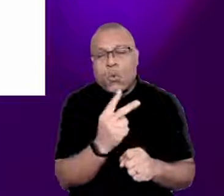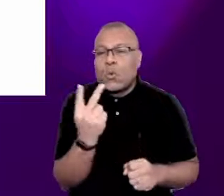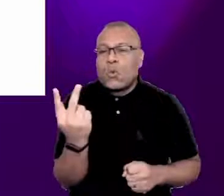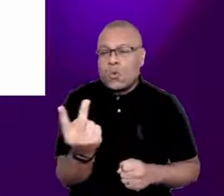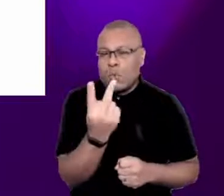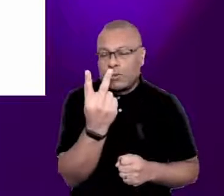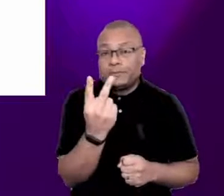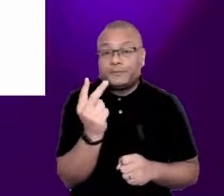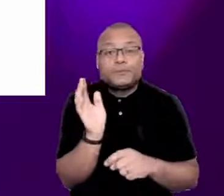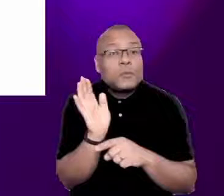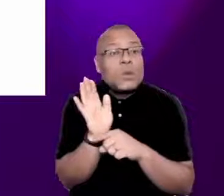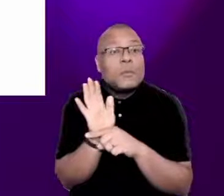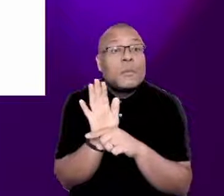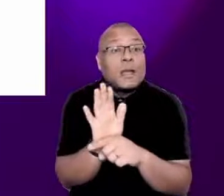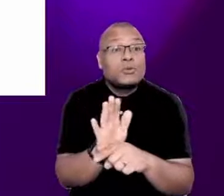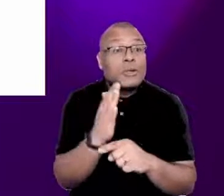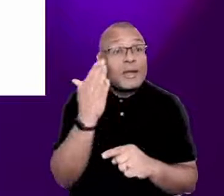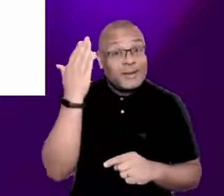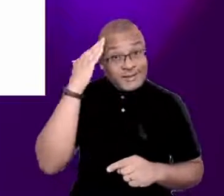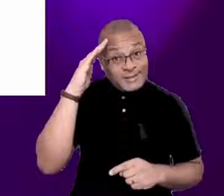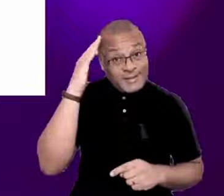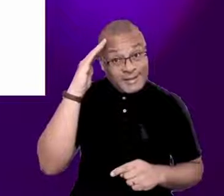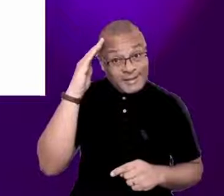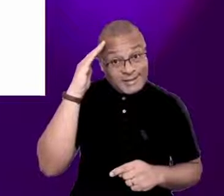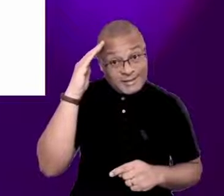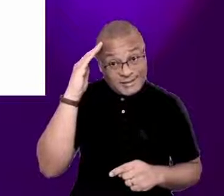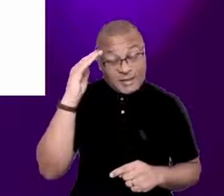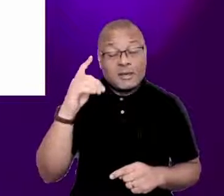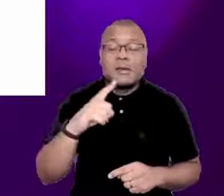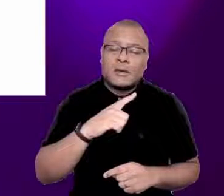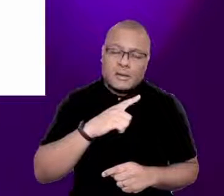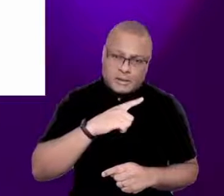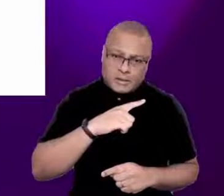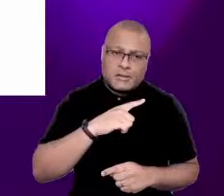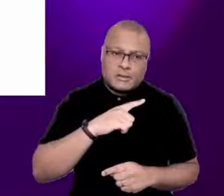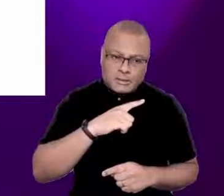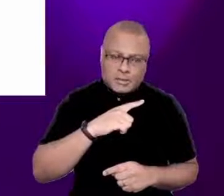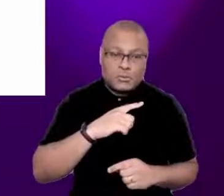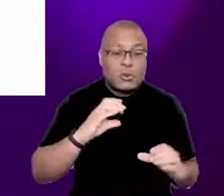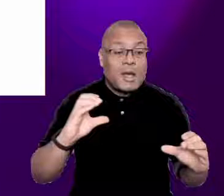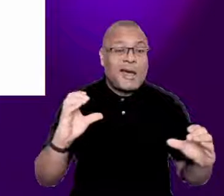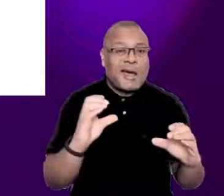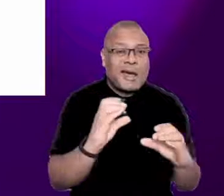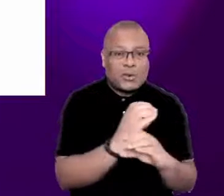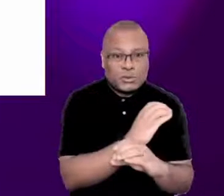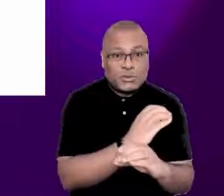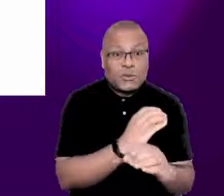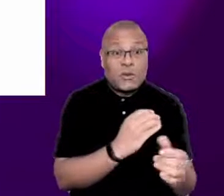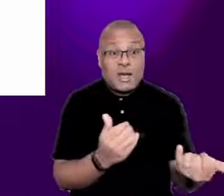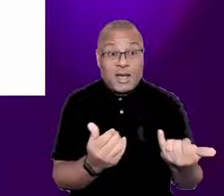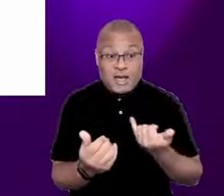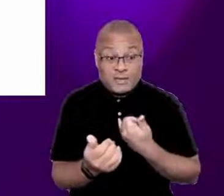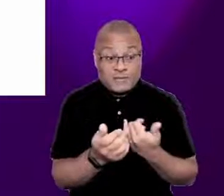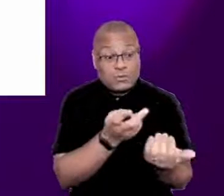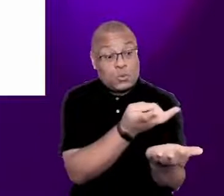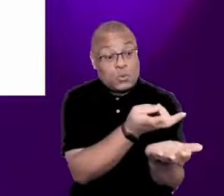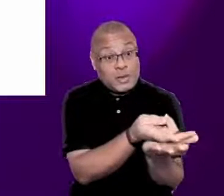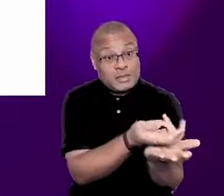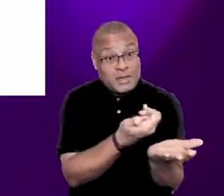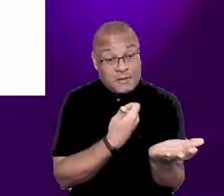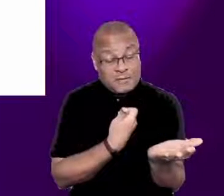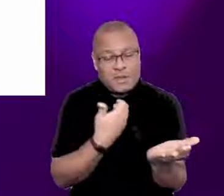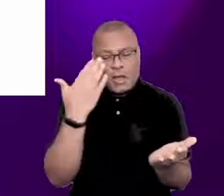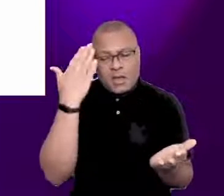nos ajudar a entender isso, os desfechos que são reportados pelo próprio paciente nos ajudam a